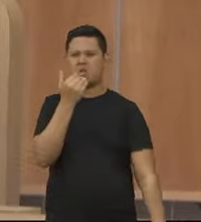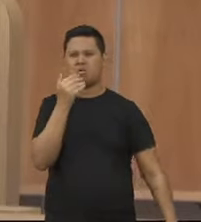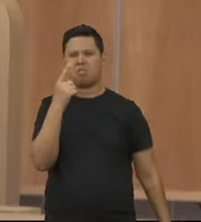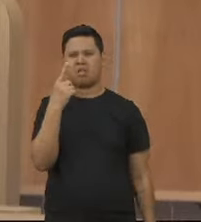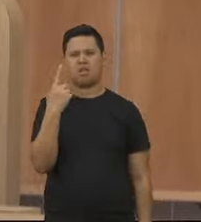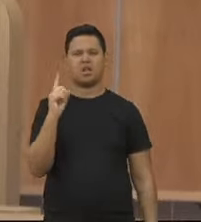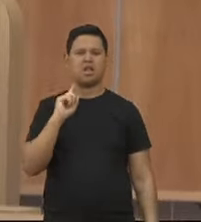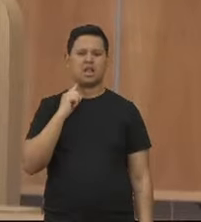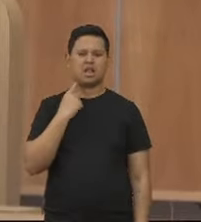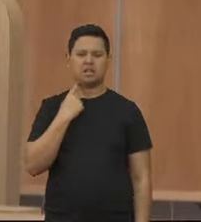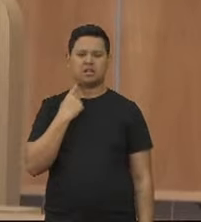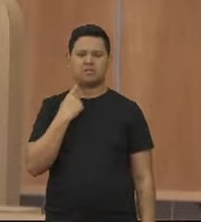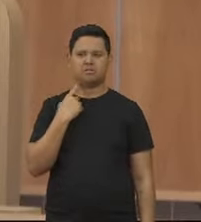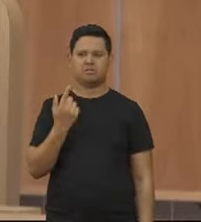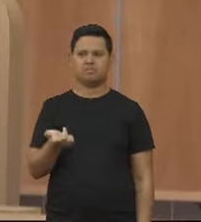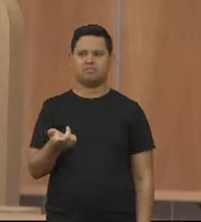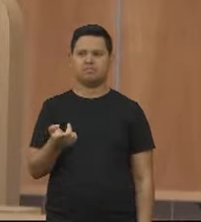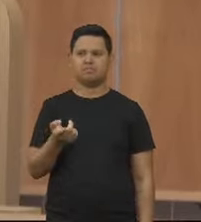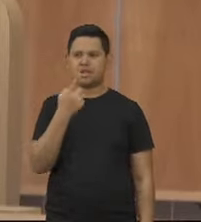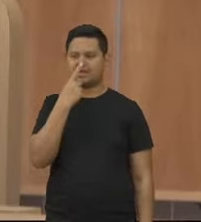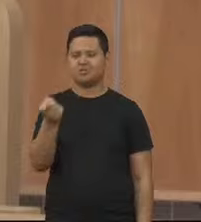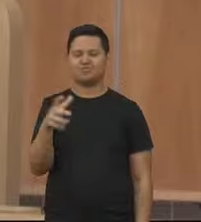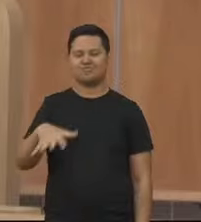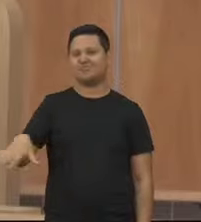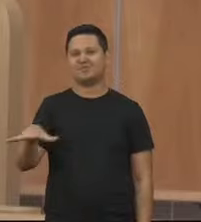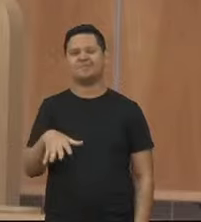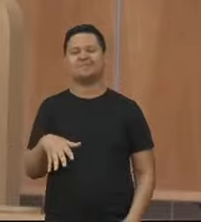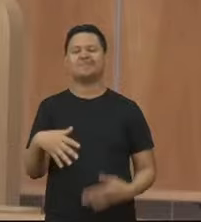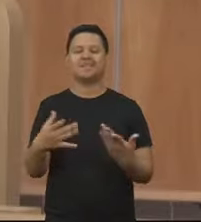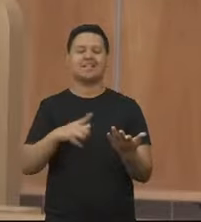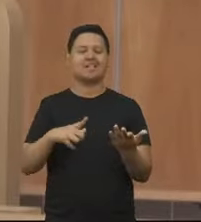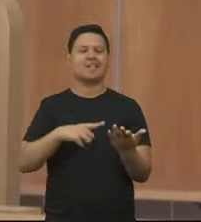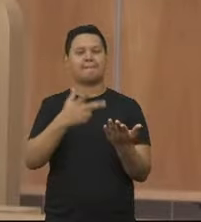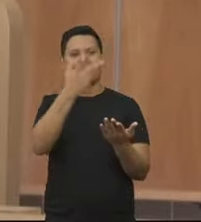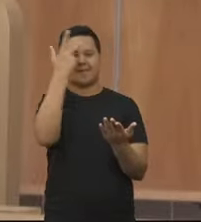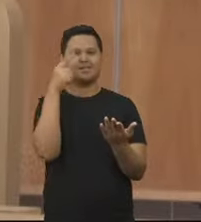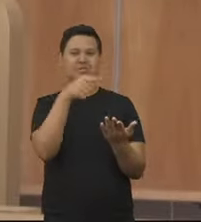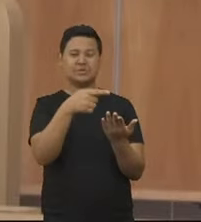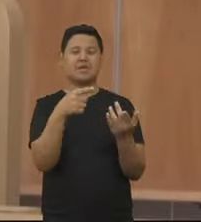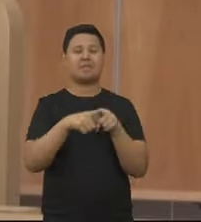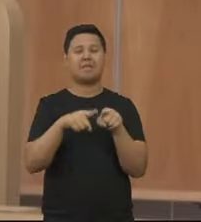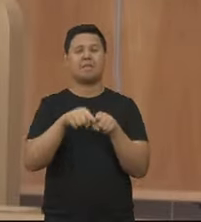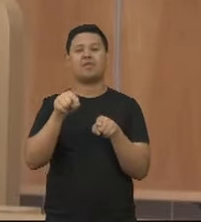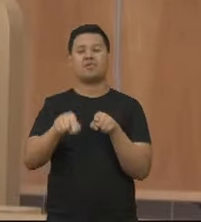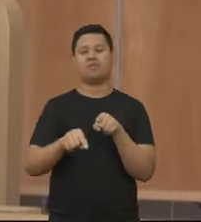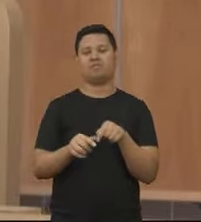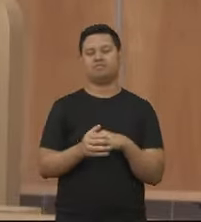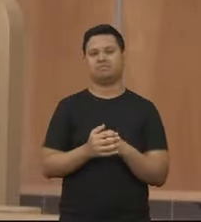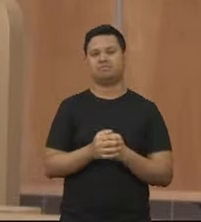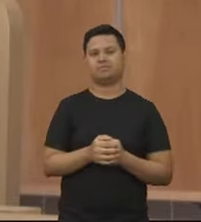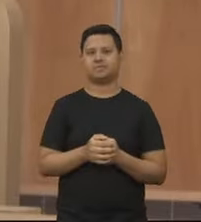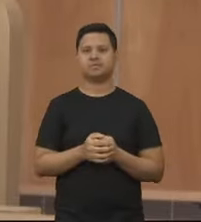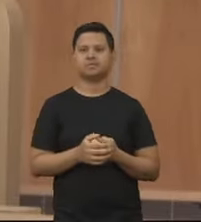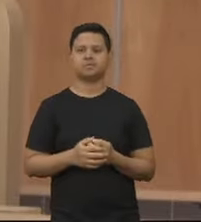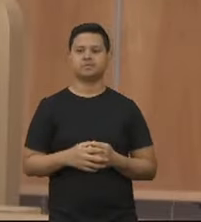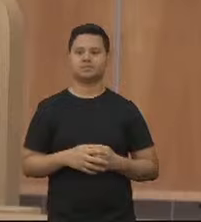sabe também que existem pessoas, inclusive alguns deles aqui presentes,